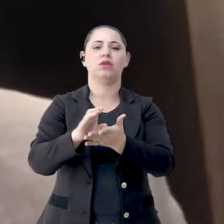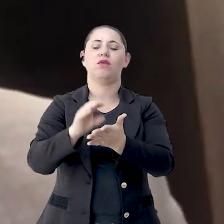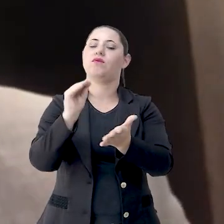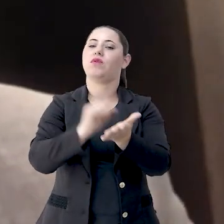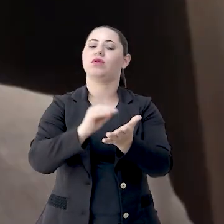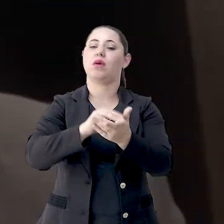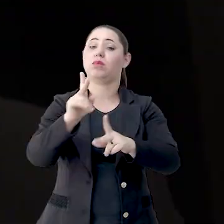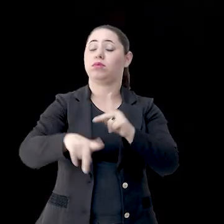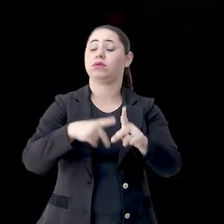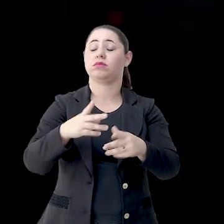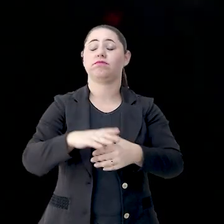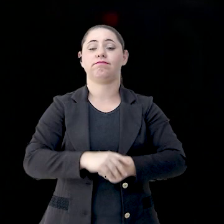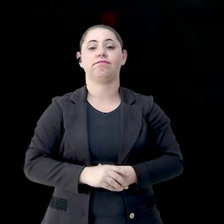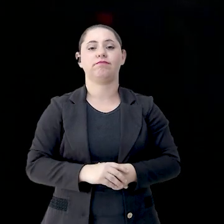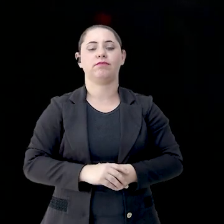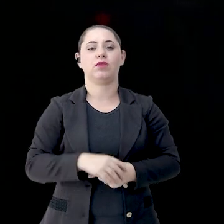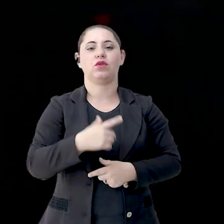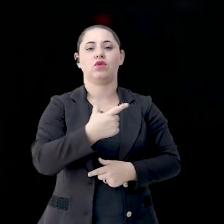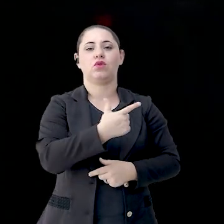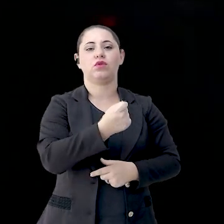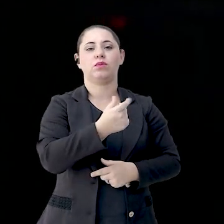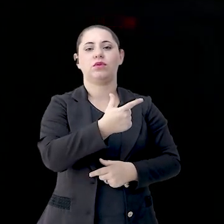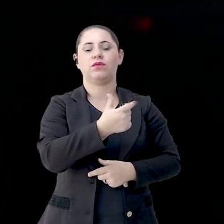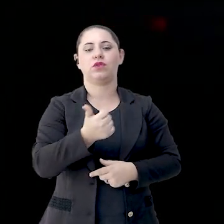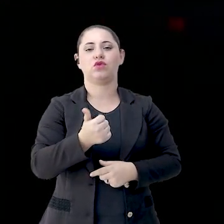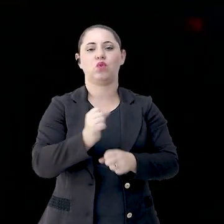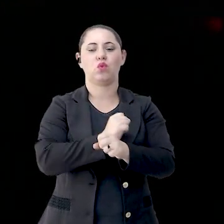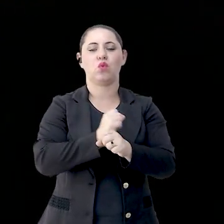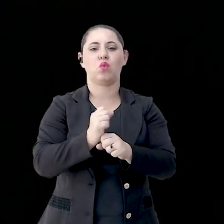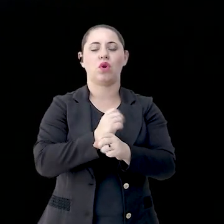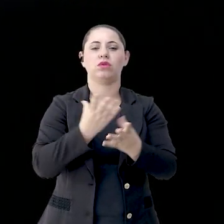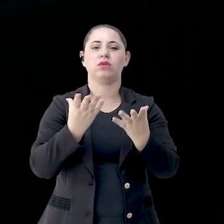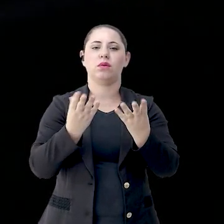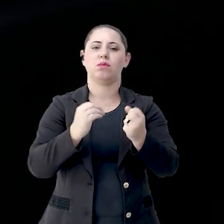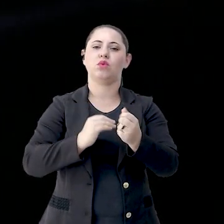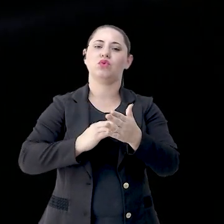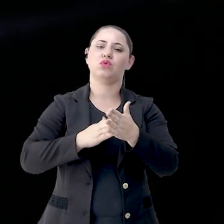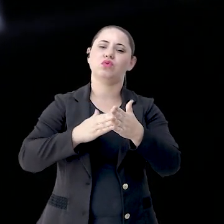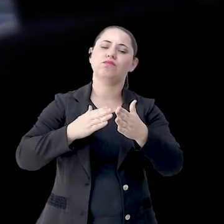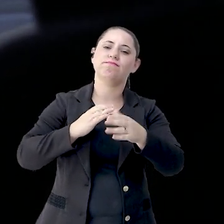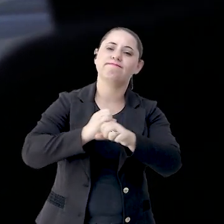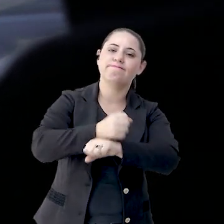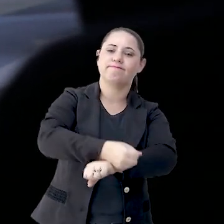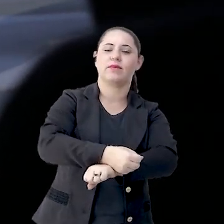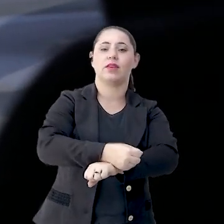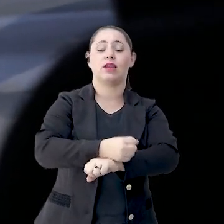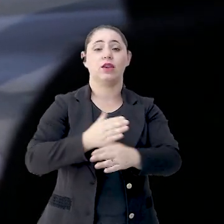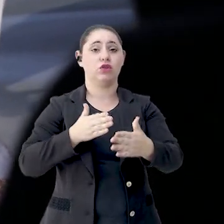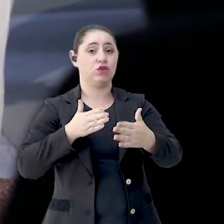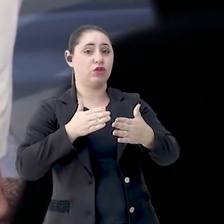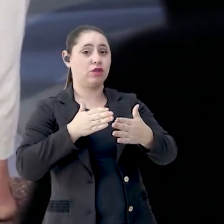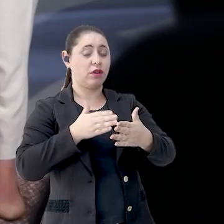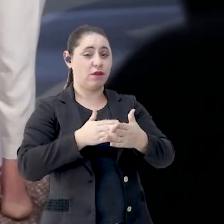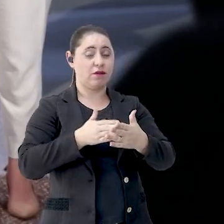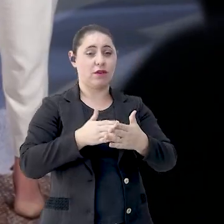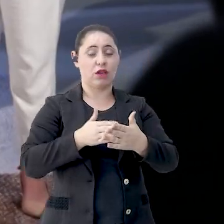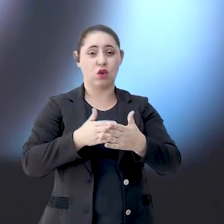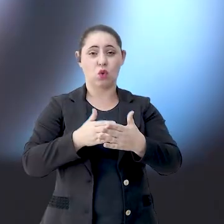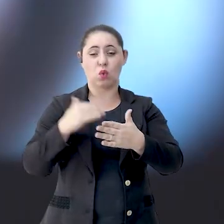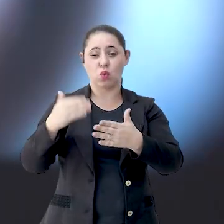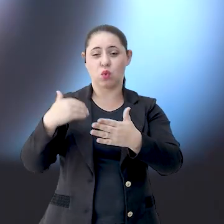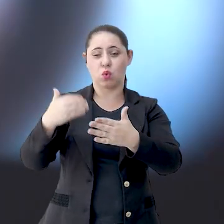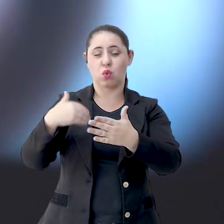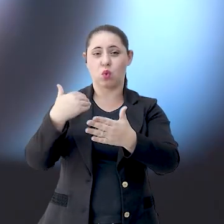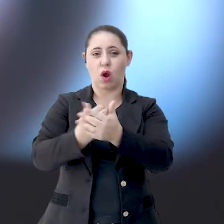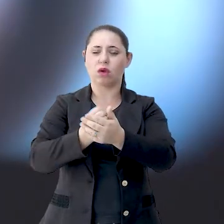para a população. 2021 será um ano de muitos desafios. Desafios que estão prestes